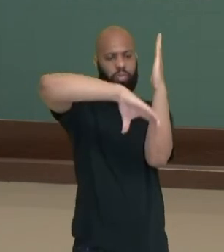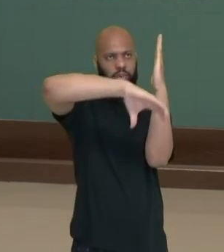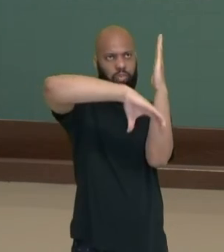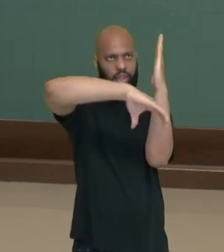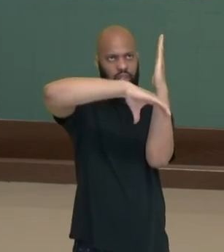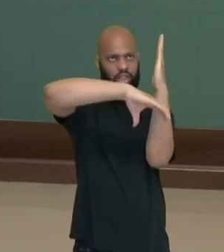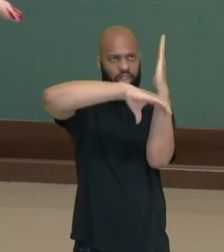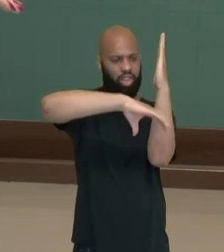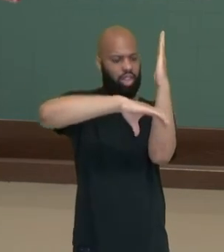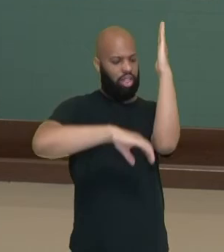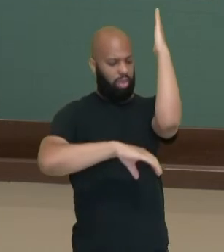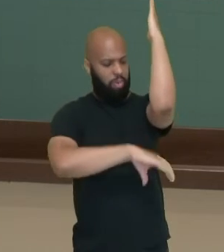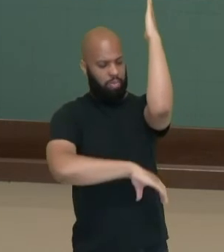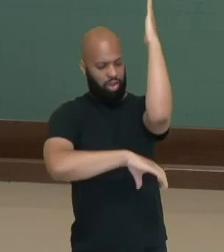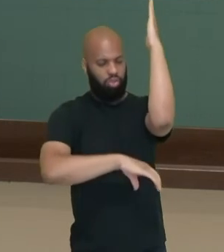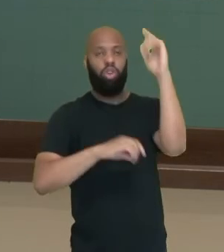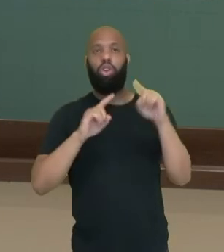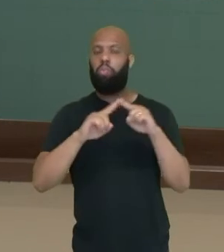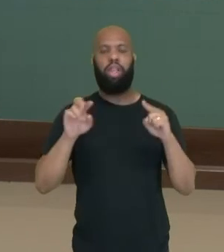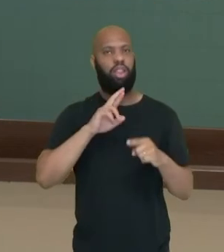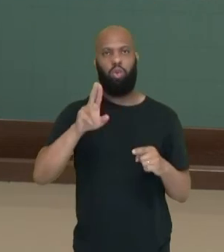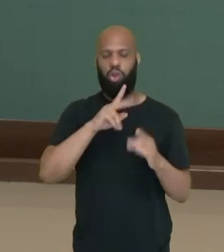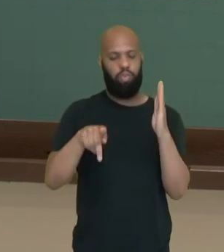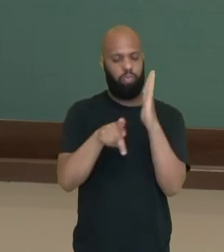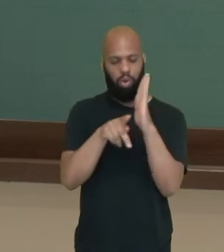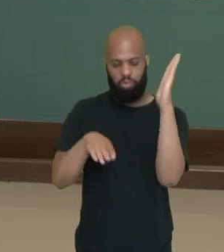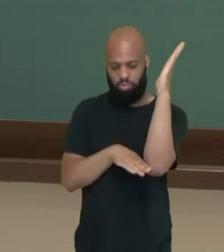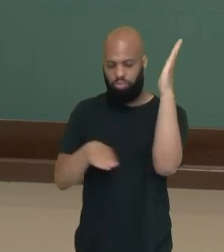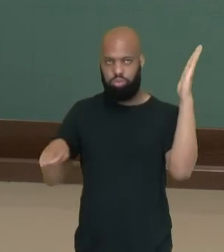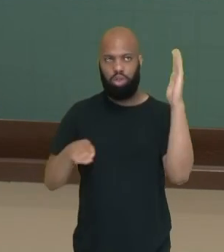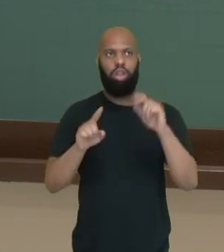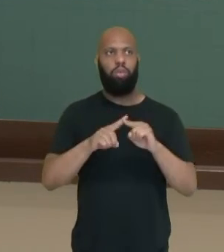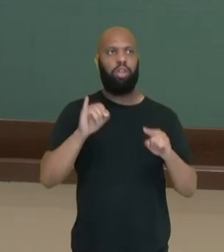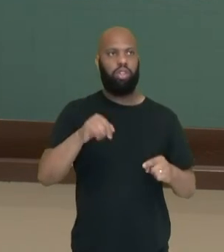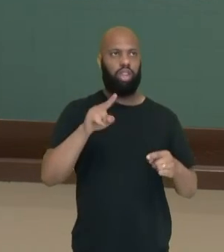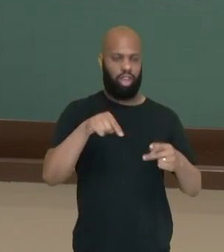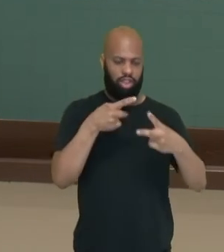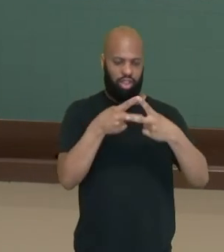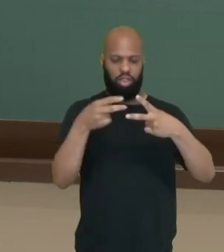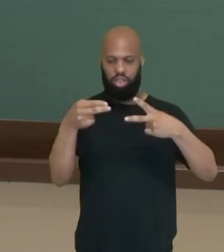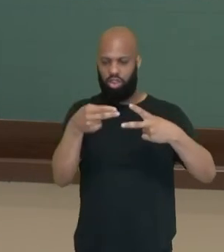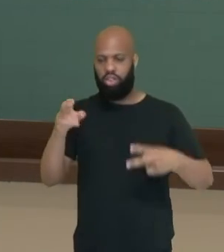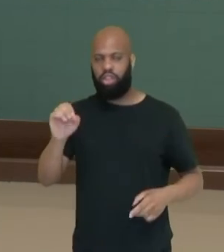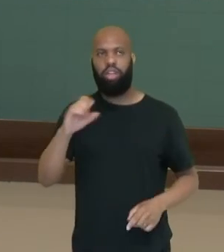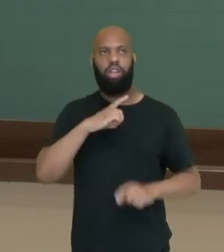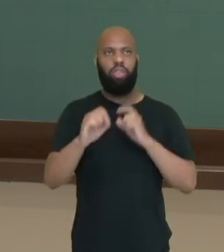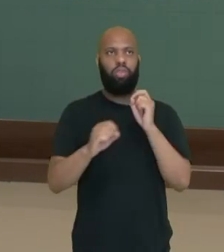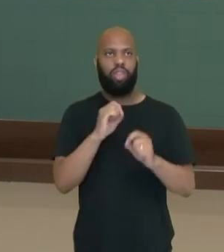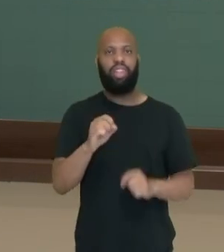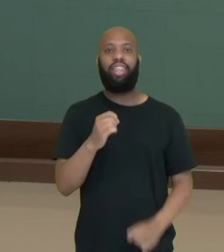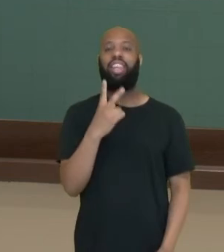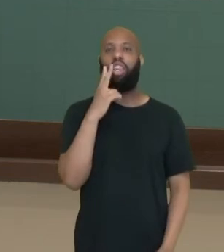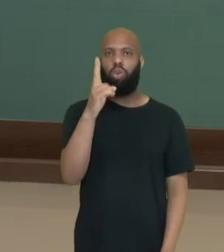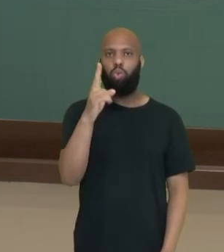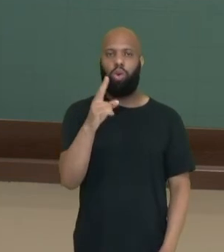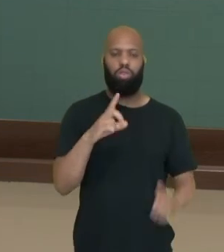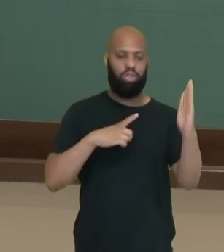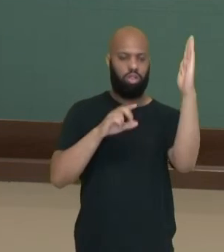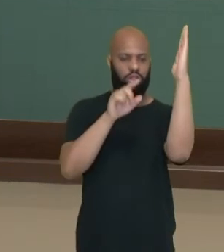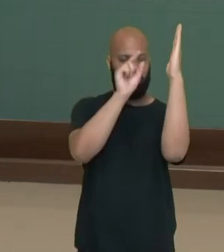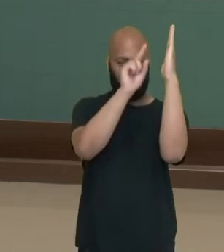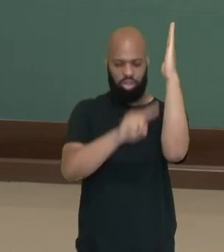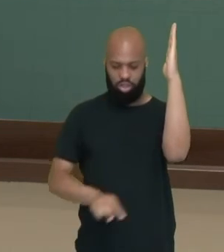baixo, estará aqui, mas não vai cortar. E se o delta der igual a zero, teremos duas raízes reais